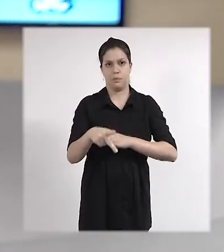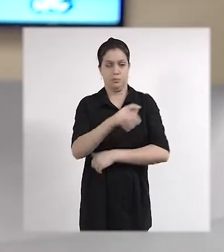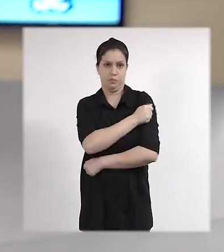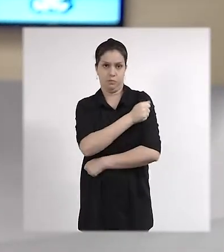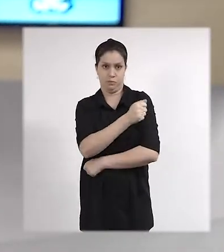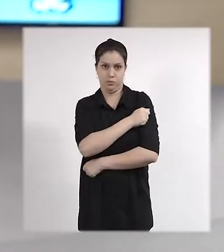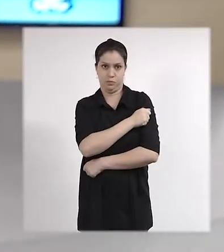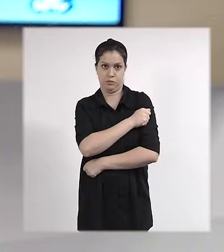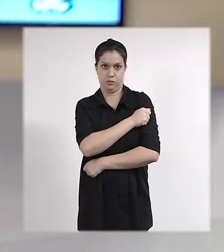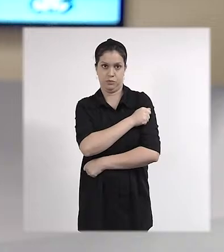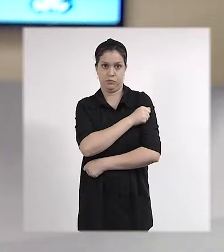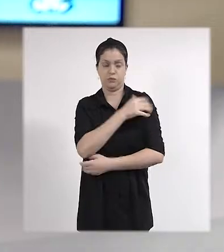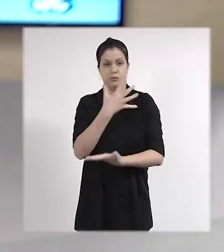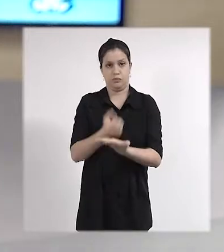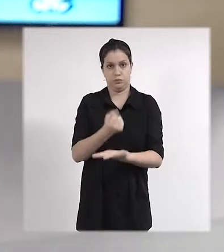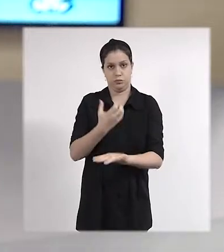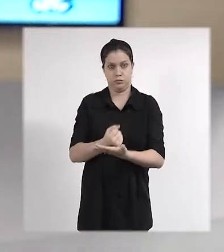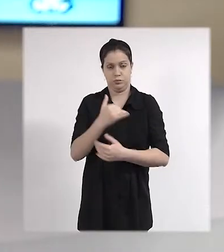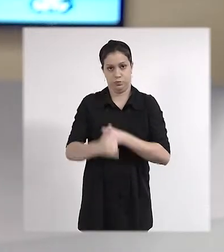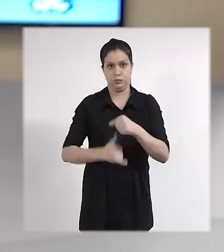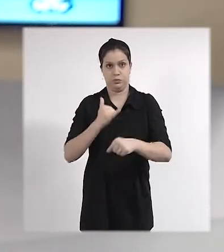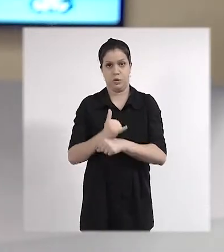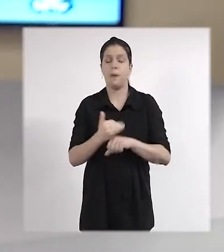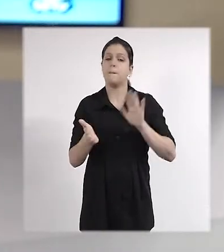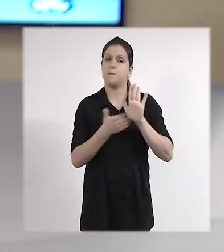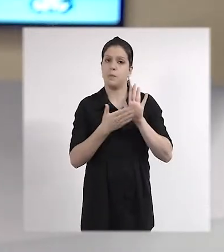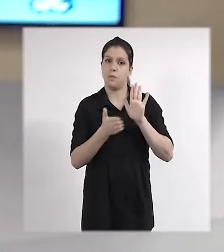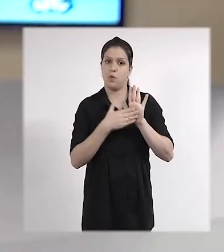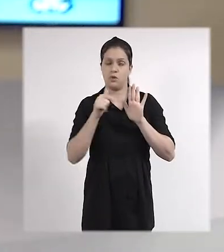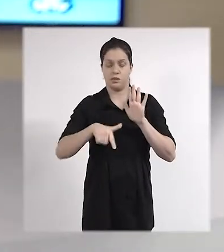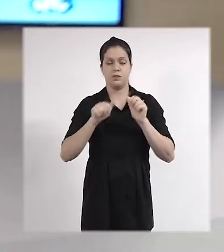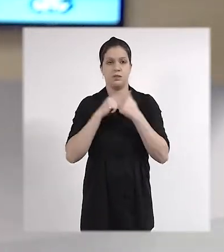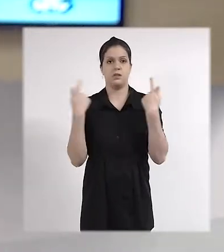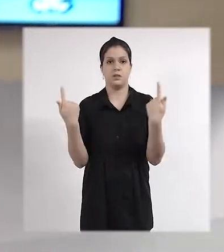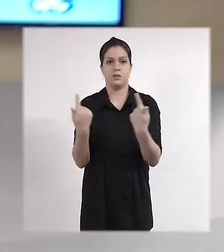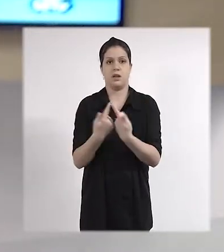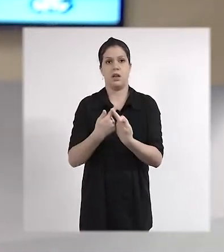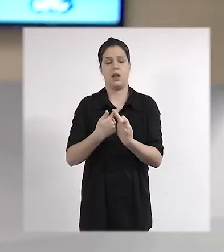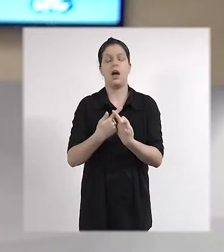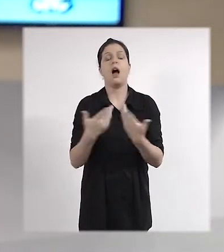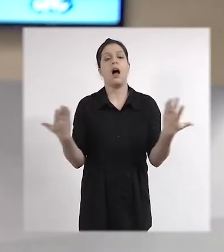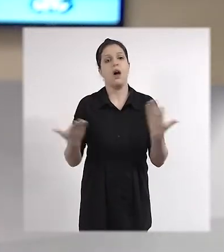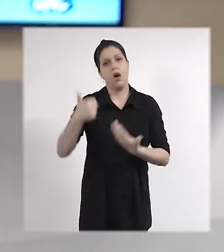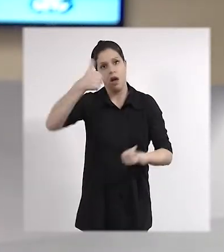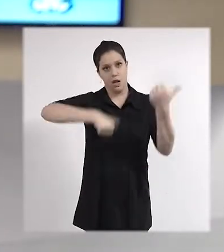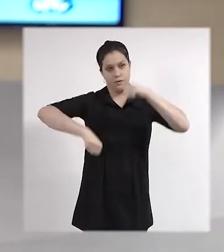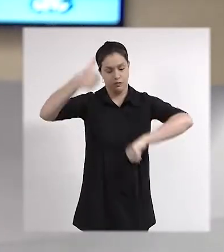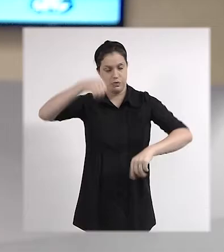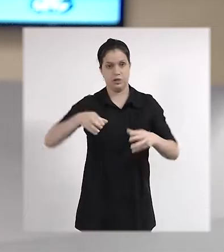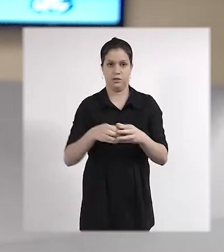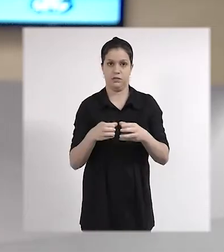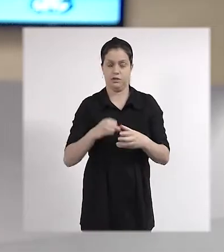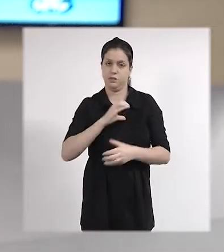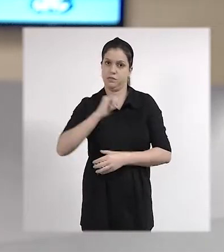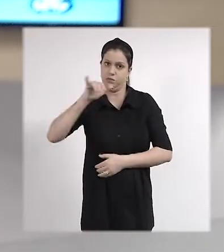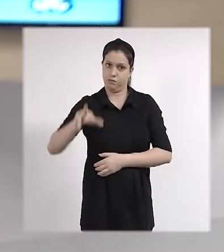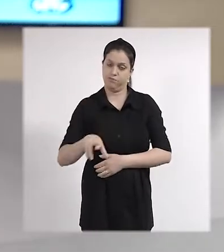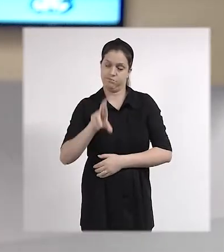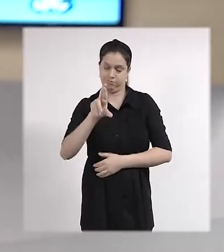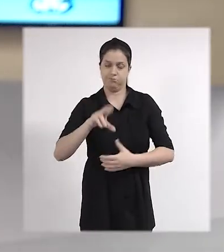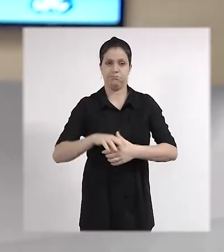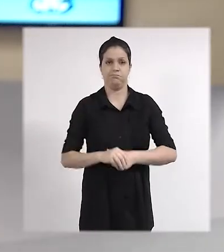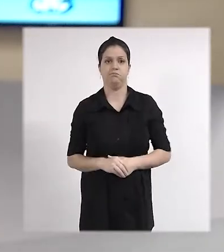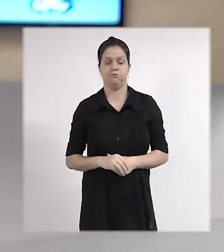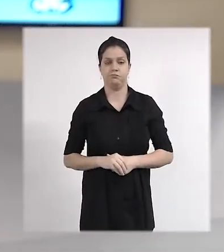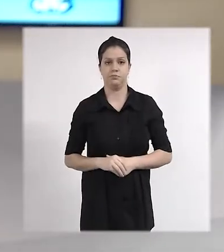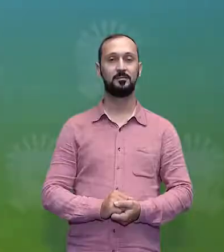foi apresentada na Assembleia e será encaminhada agora para análise da Comissão de Constituição, Justiça